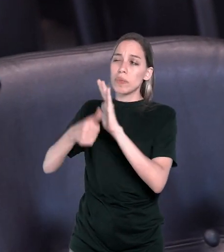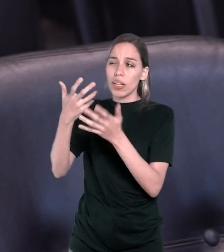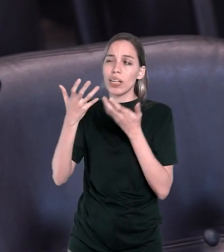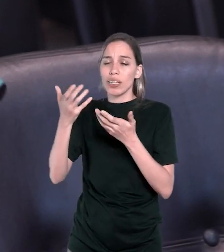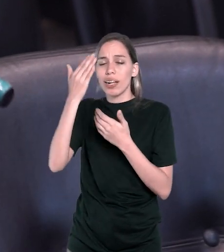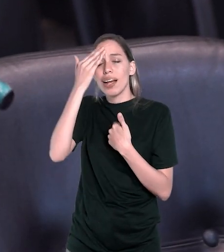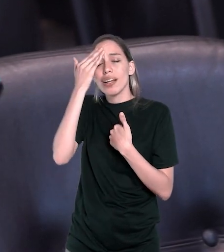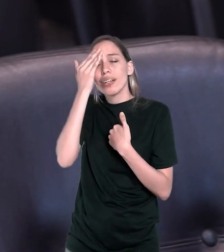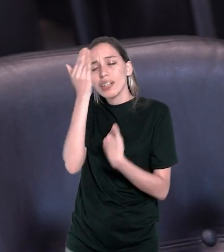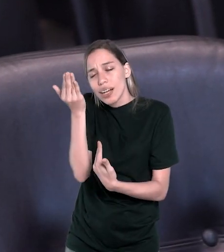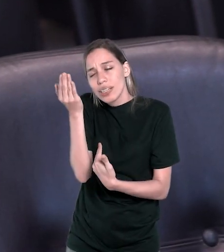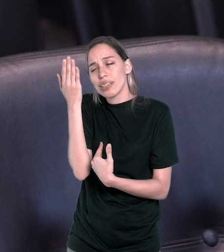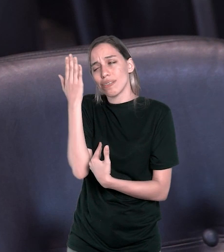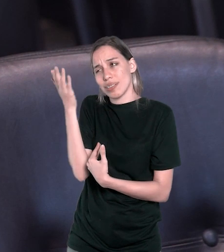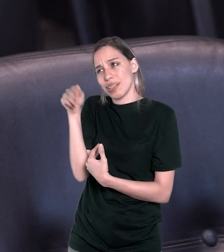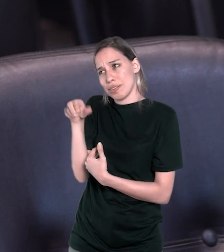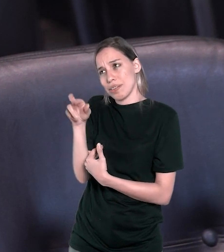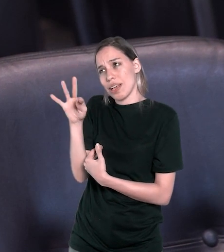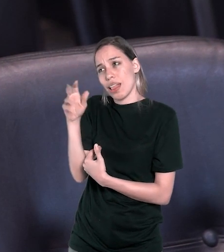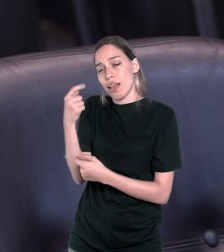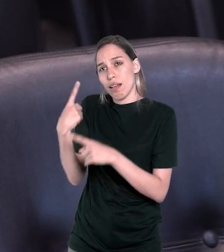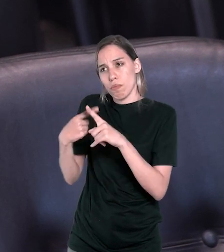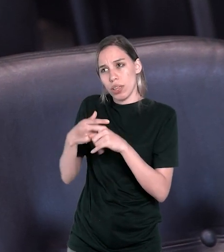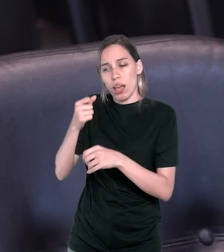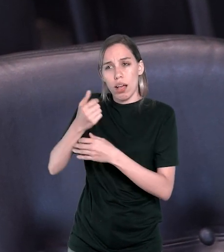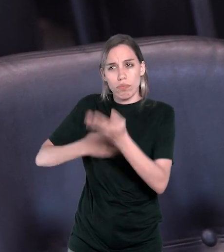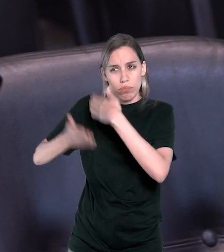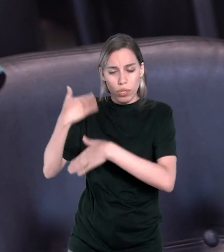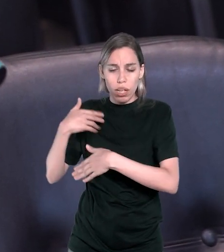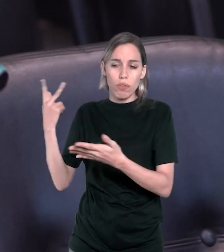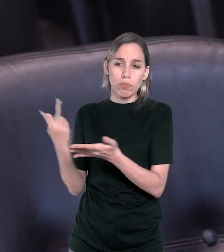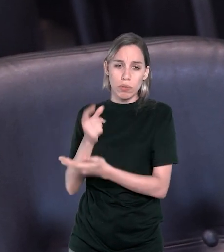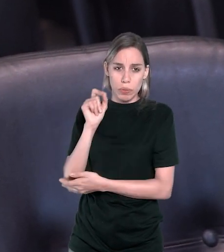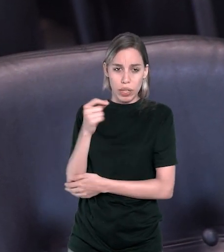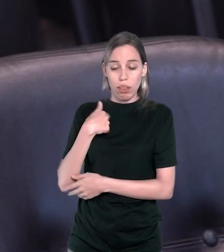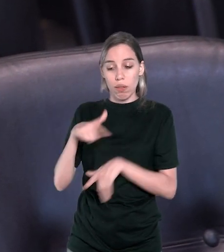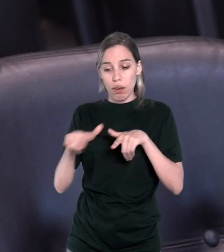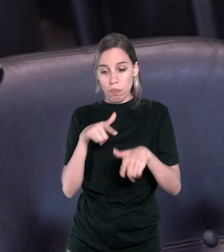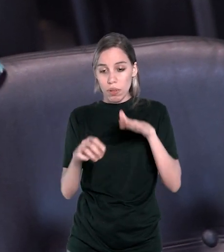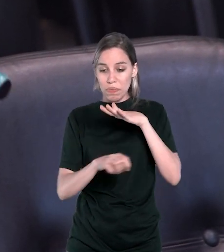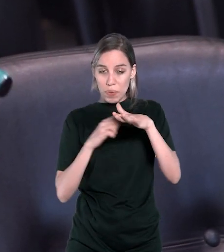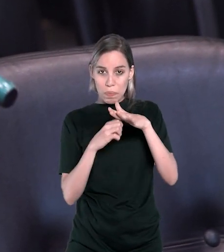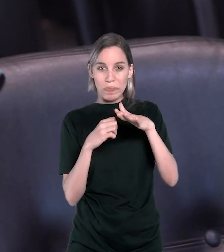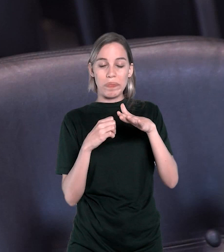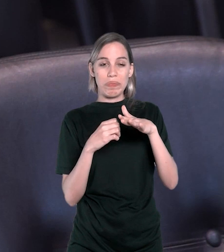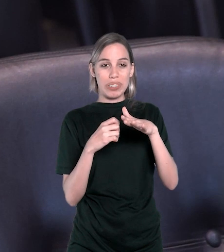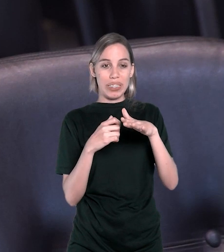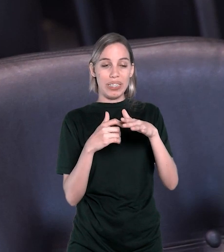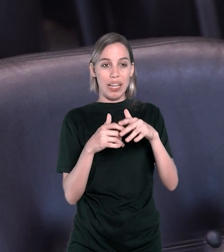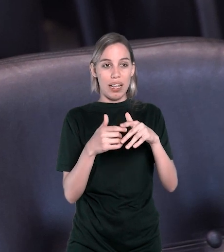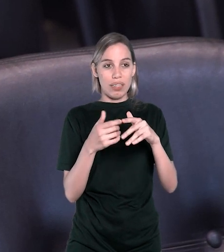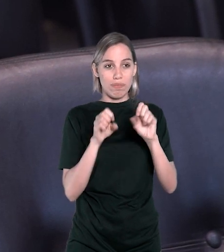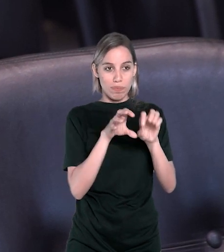atrás e que foi muito legal. Eu trabalhava numa startup de educação e a gente tinha um clube do livro lá e a gente leu